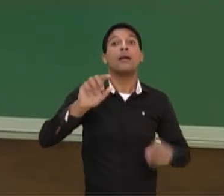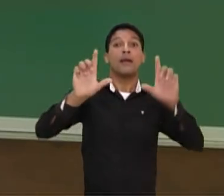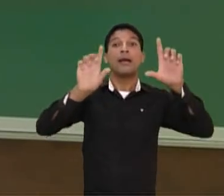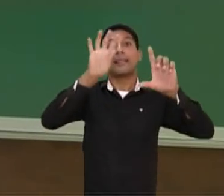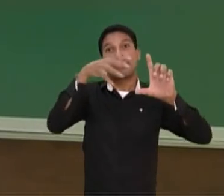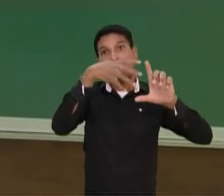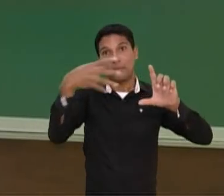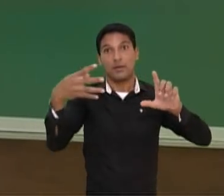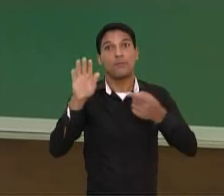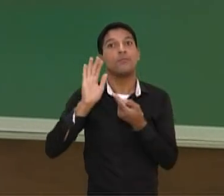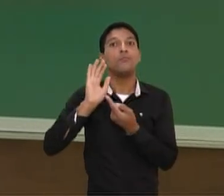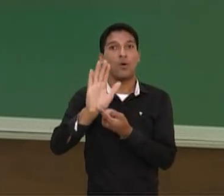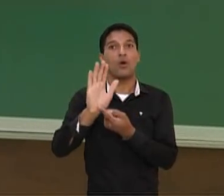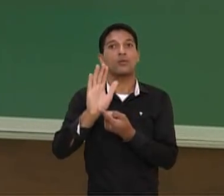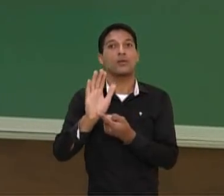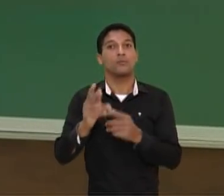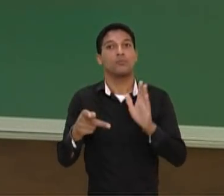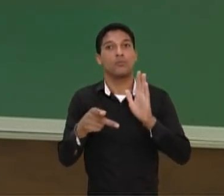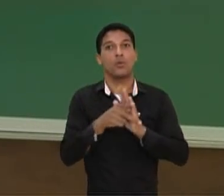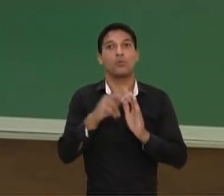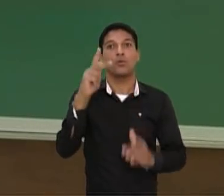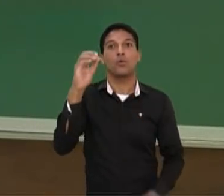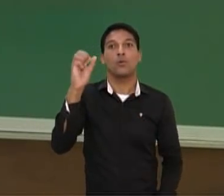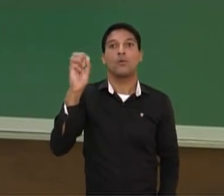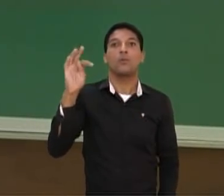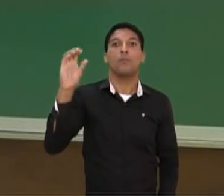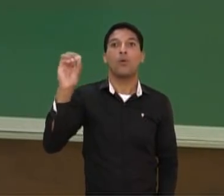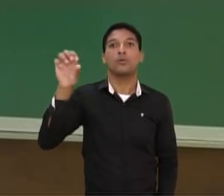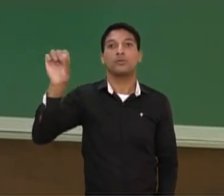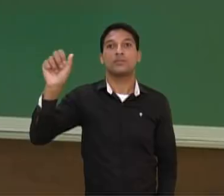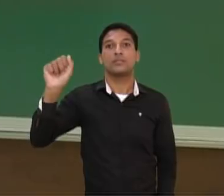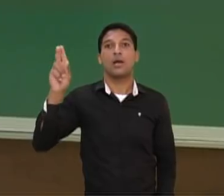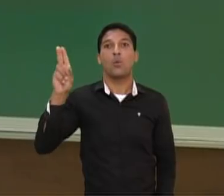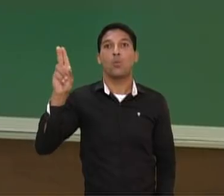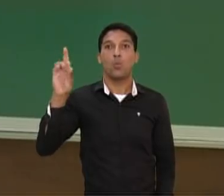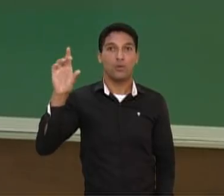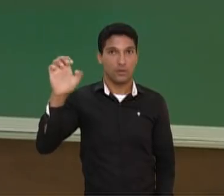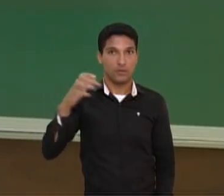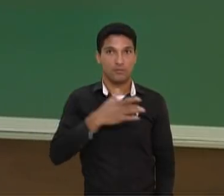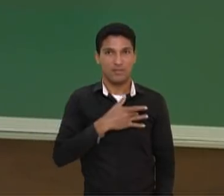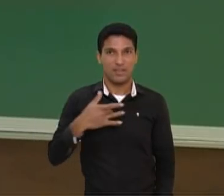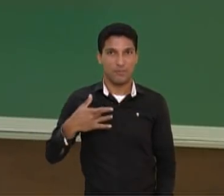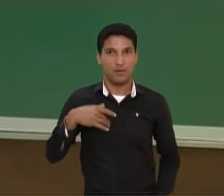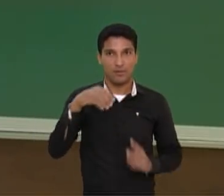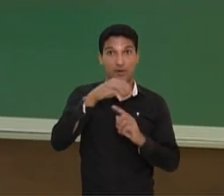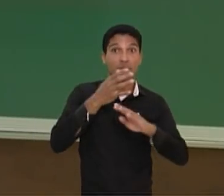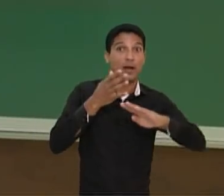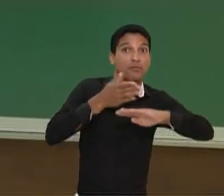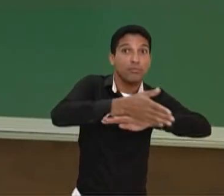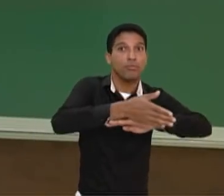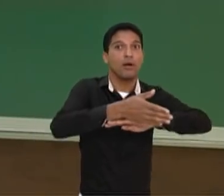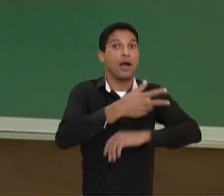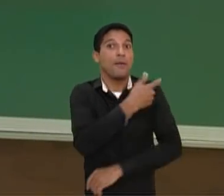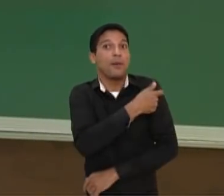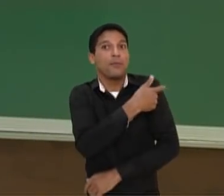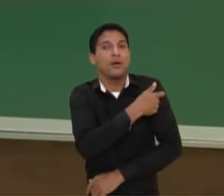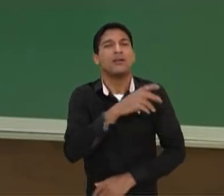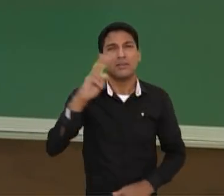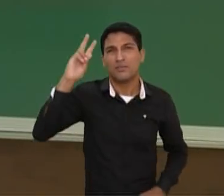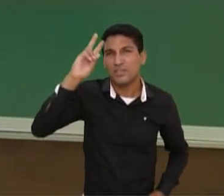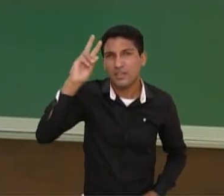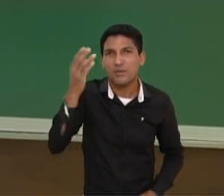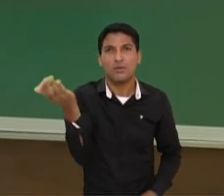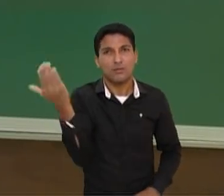posto de vacinação. Para vocês que não lembram, a gripe suína ela aconteceu no Brasil no ano de 2010 e